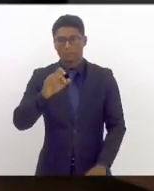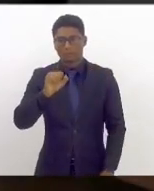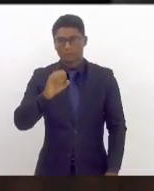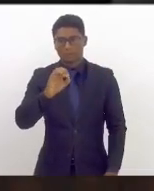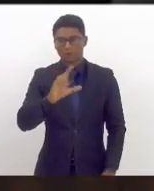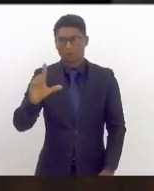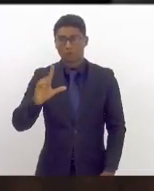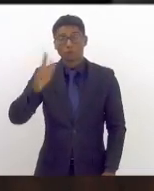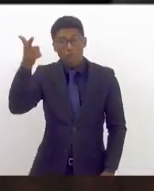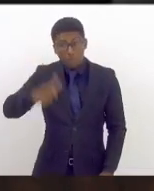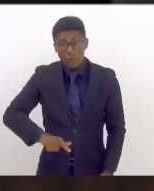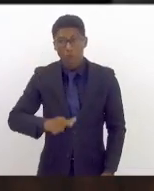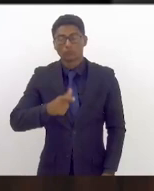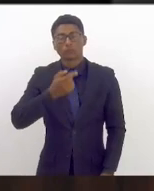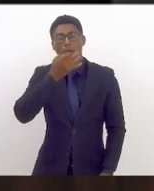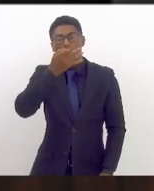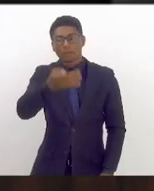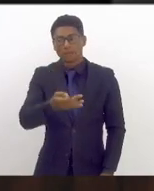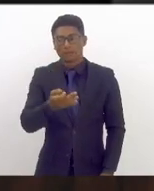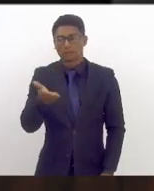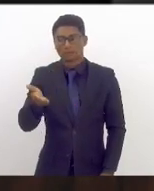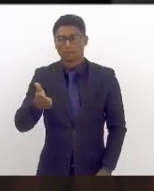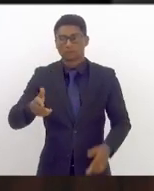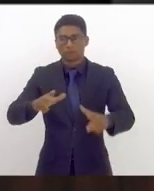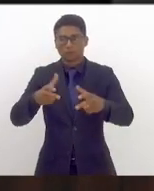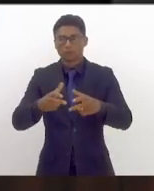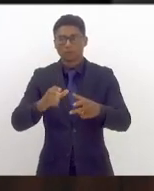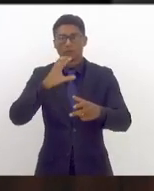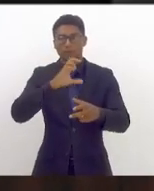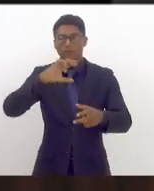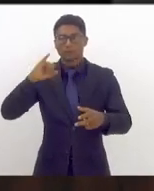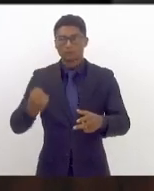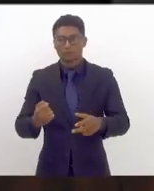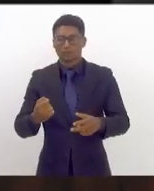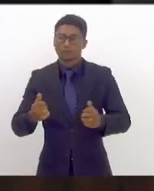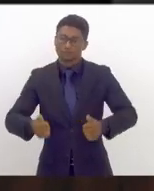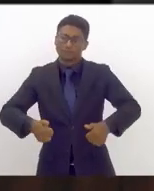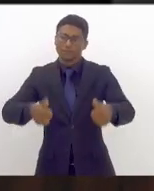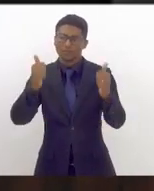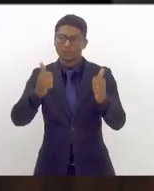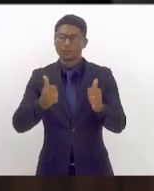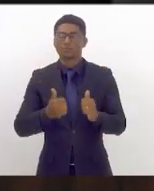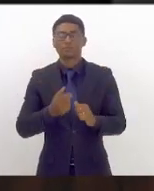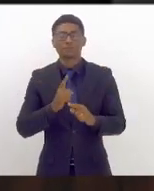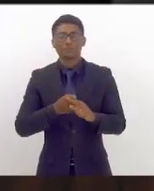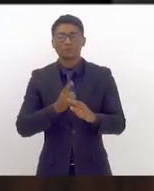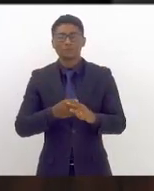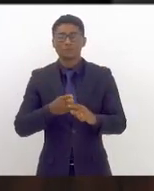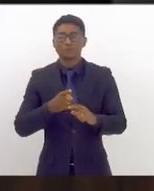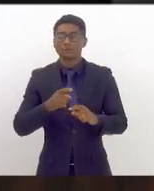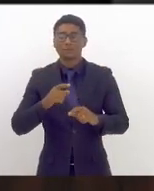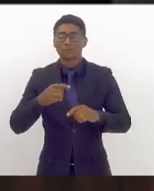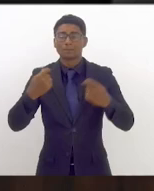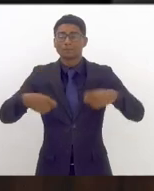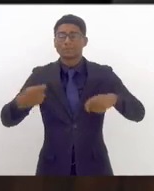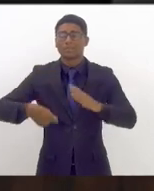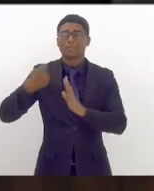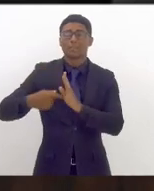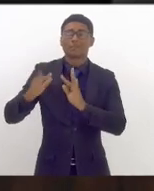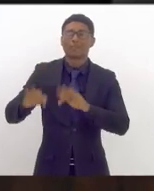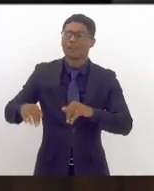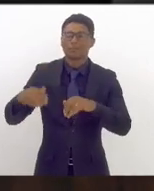Vou colher de novo parecer da comissão de condição de justiça assim é melhor senão ele teria que a redação final